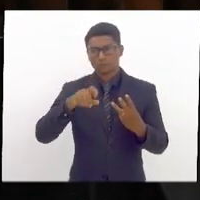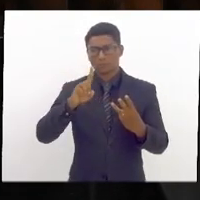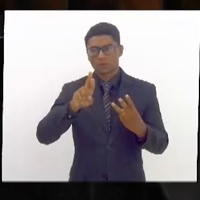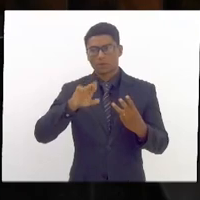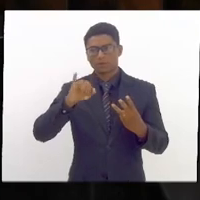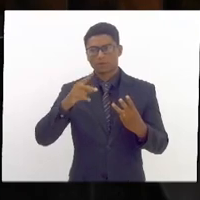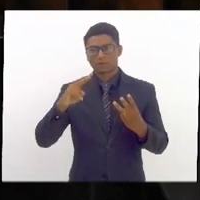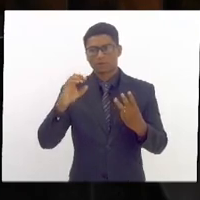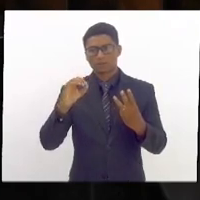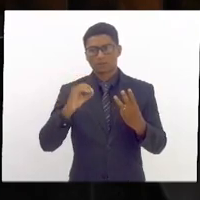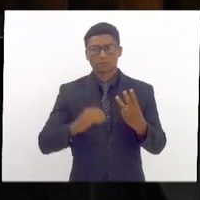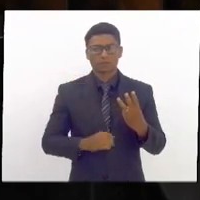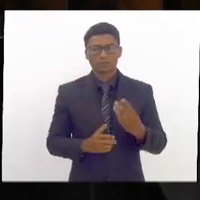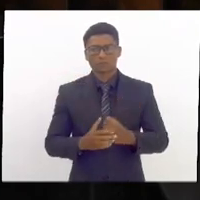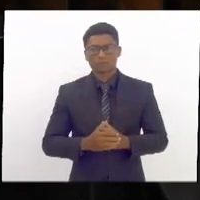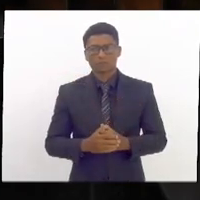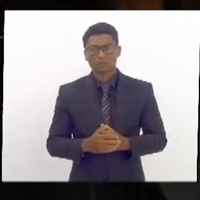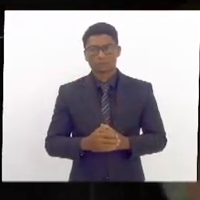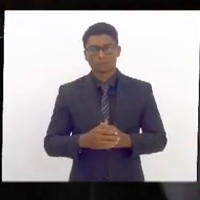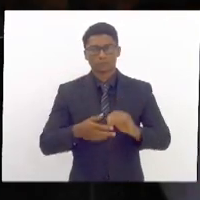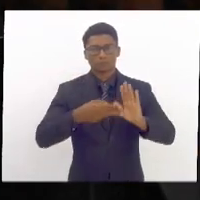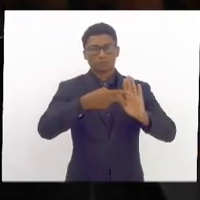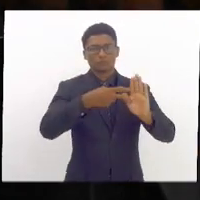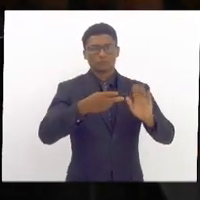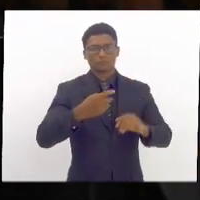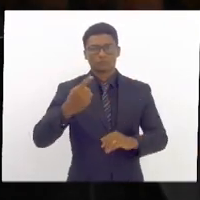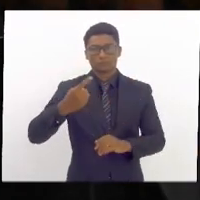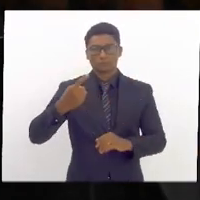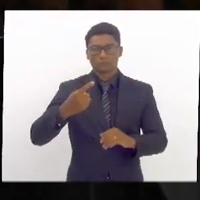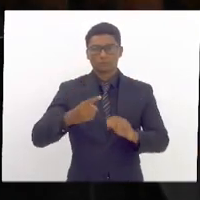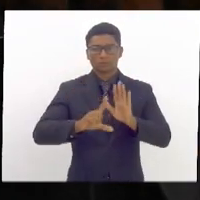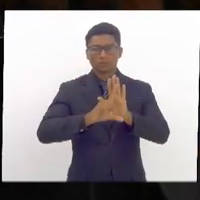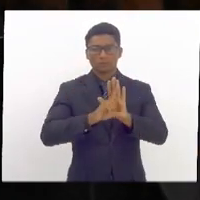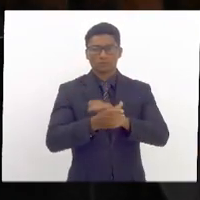E o artigo 1º da Lei